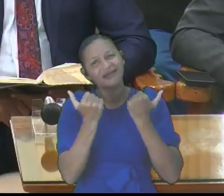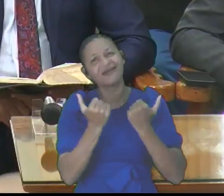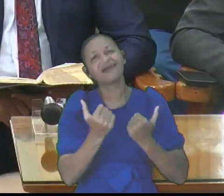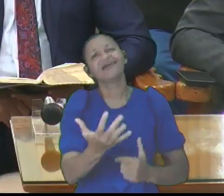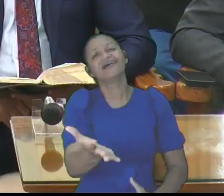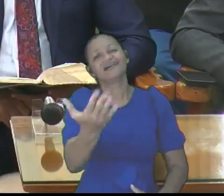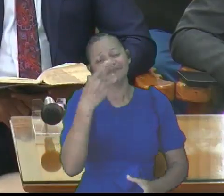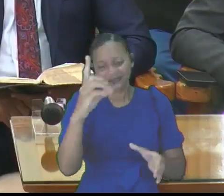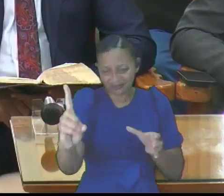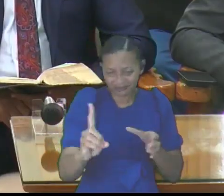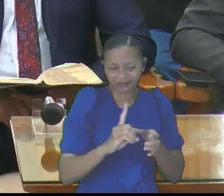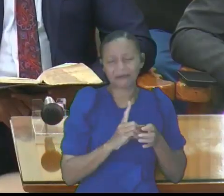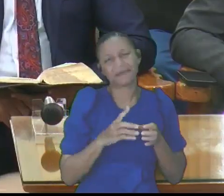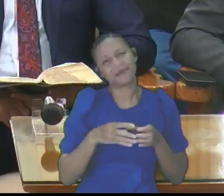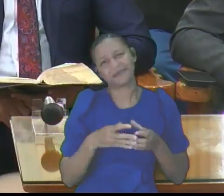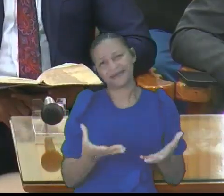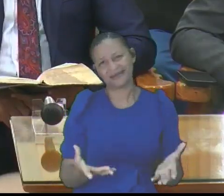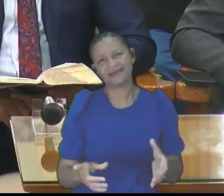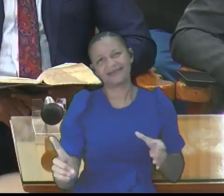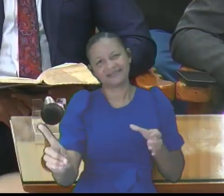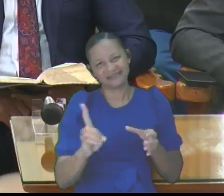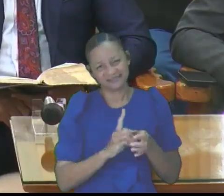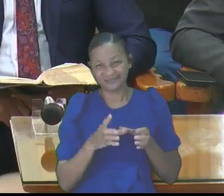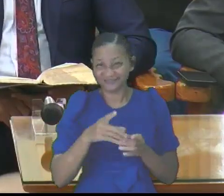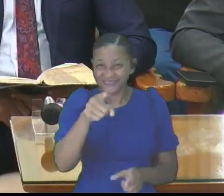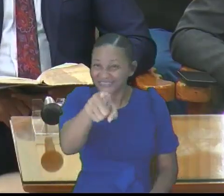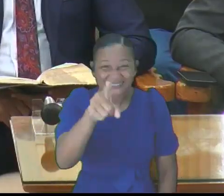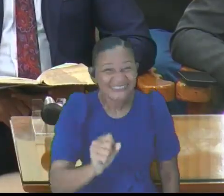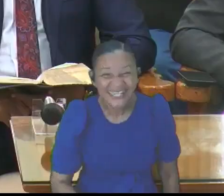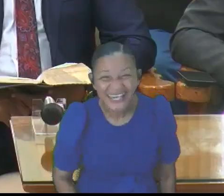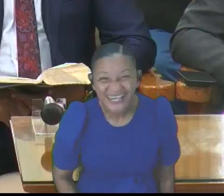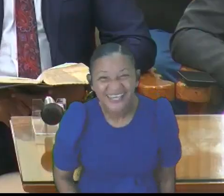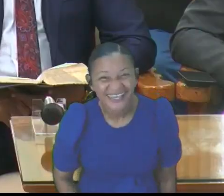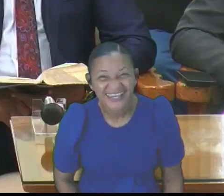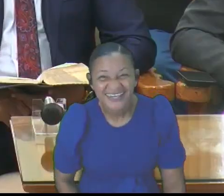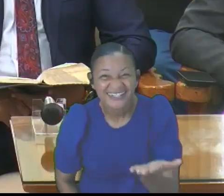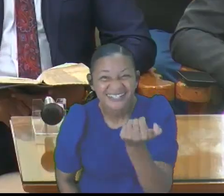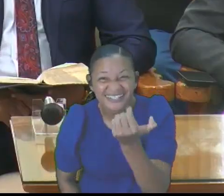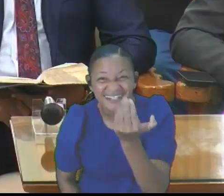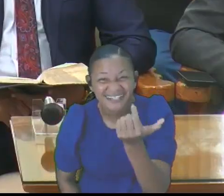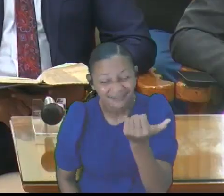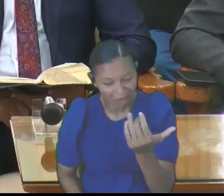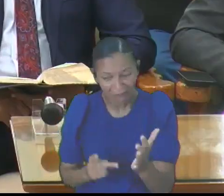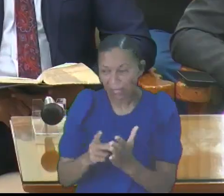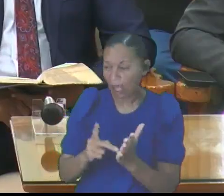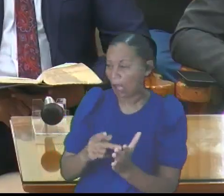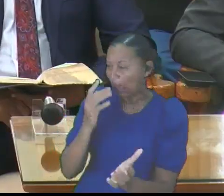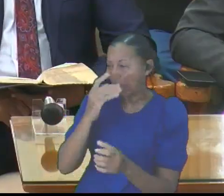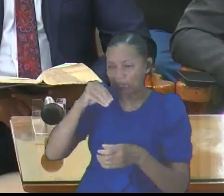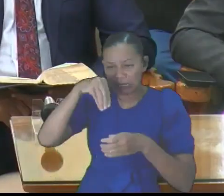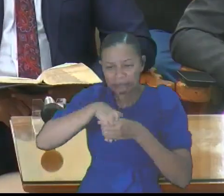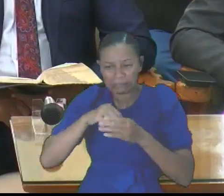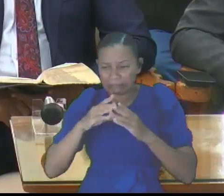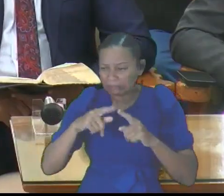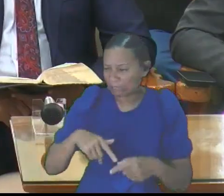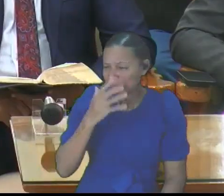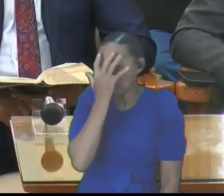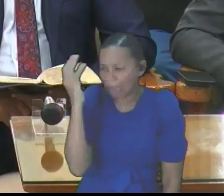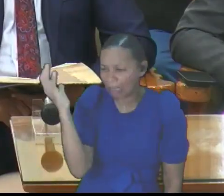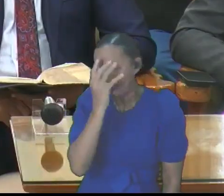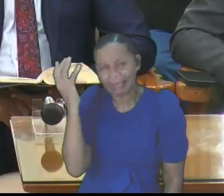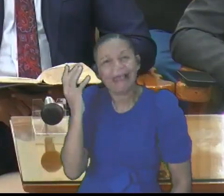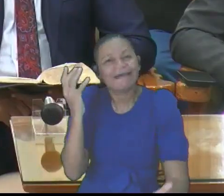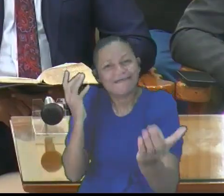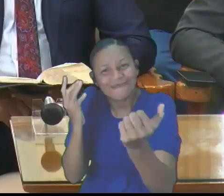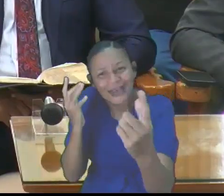Jesus. Aleluia, cabe mais um você, glória a Deus. Não é verdade, irmão? Cabe mais um.